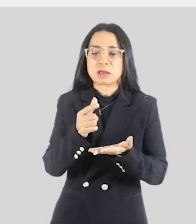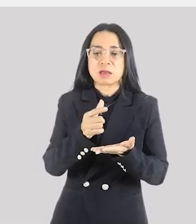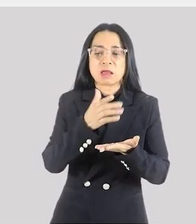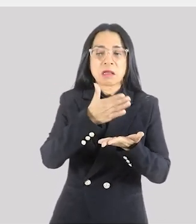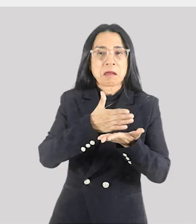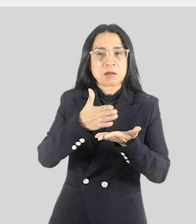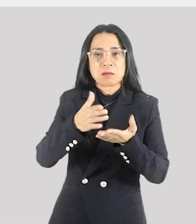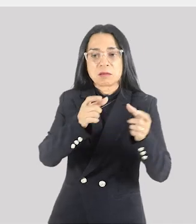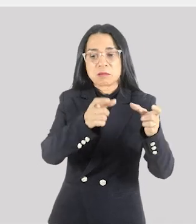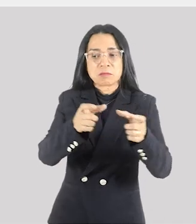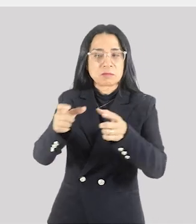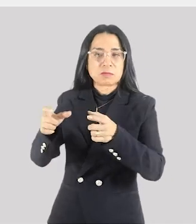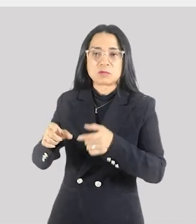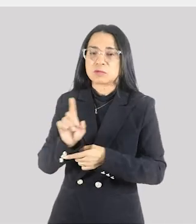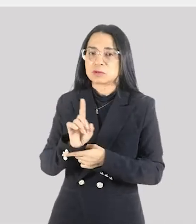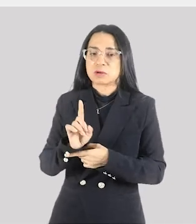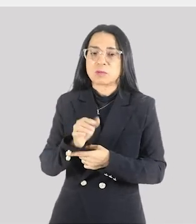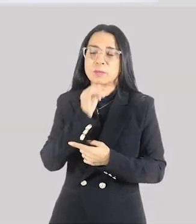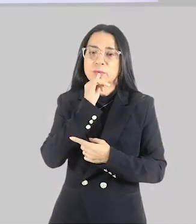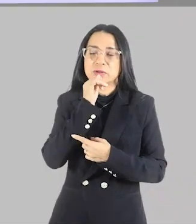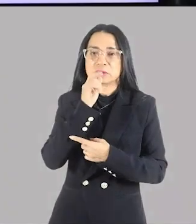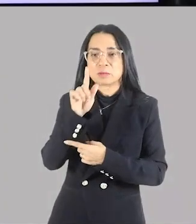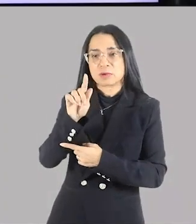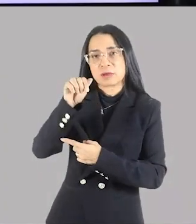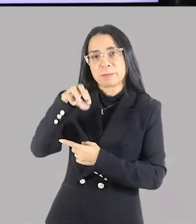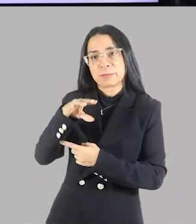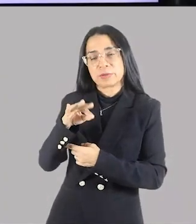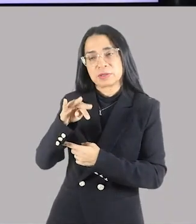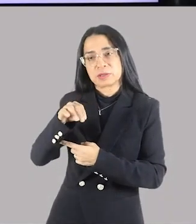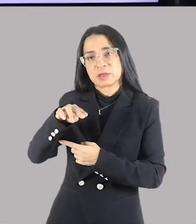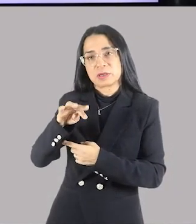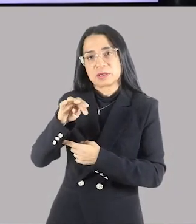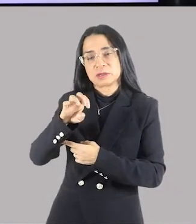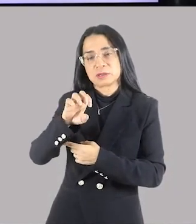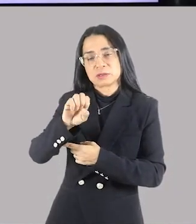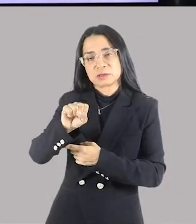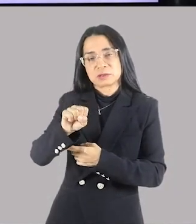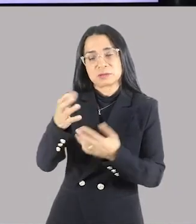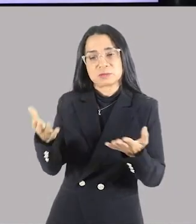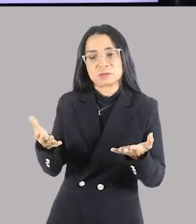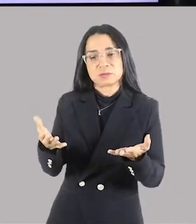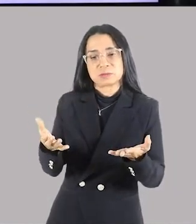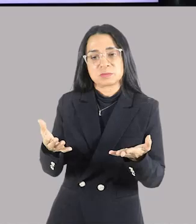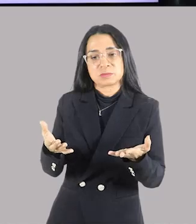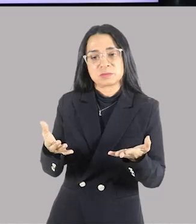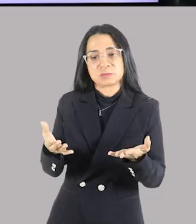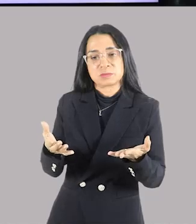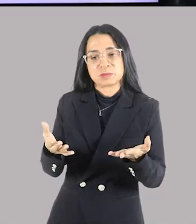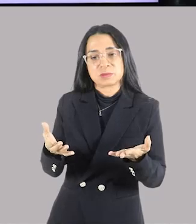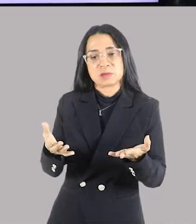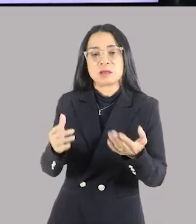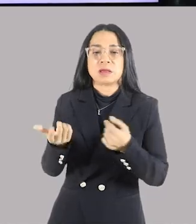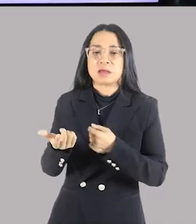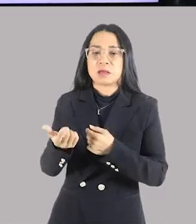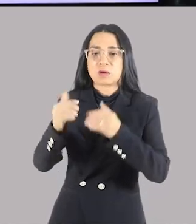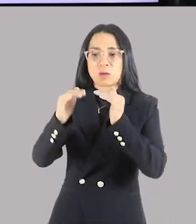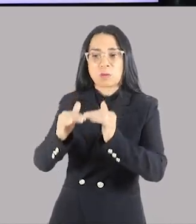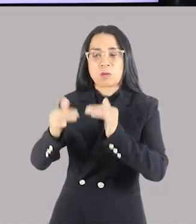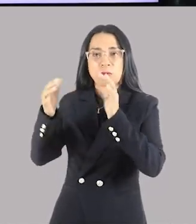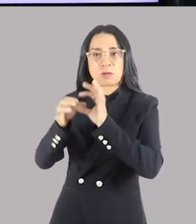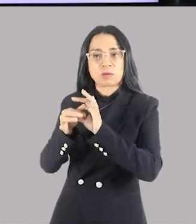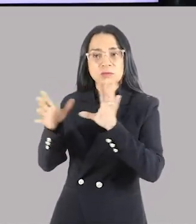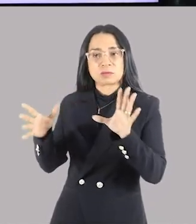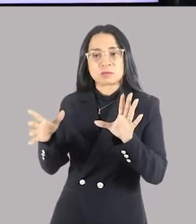como é o caso dos gabinetes, certo? Um almoxarifado, um gabinete é um órgão autônomo, quanto à posição estatal.